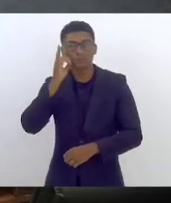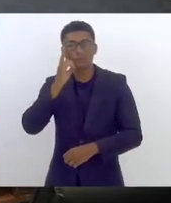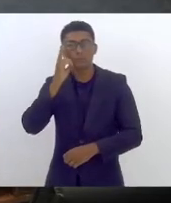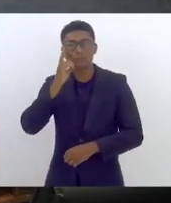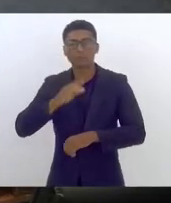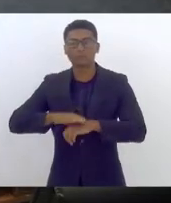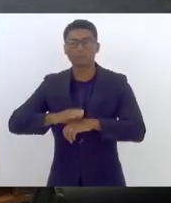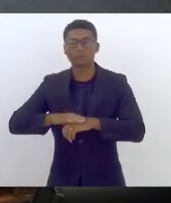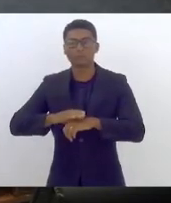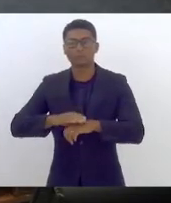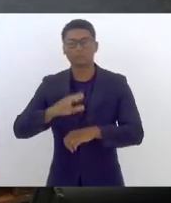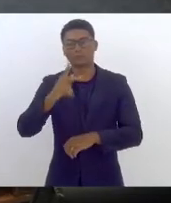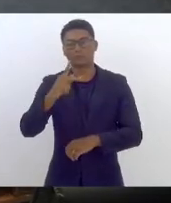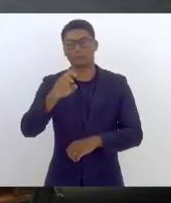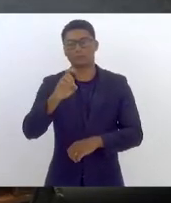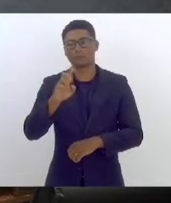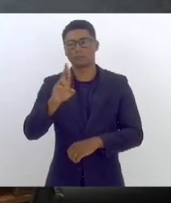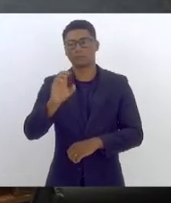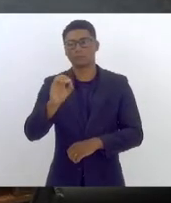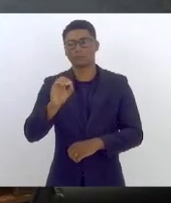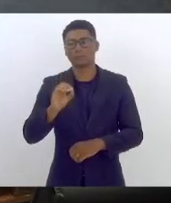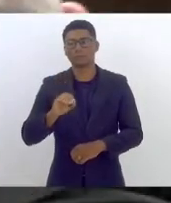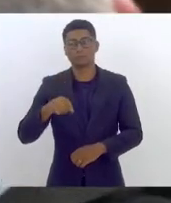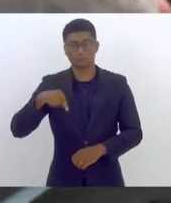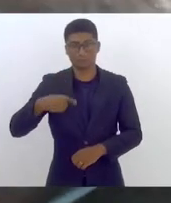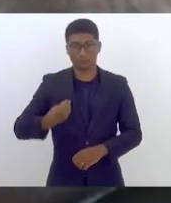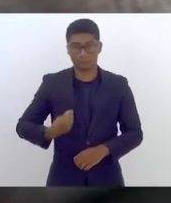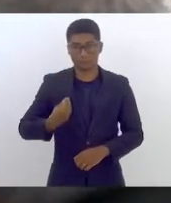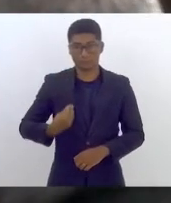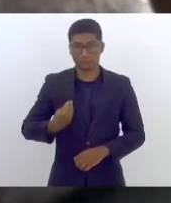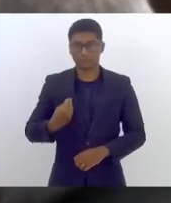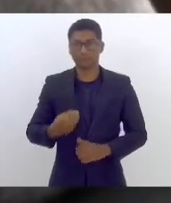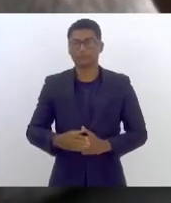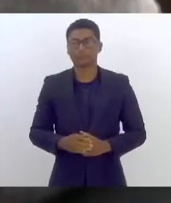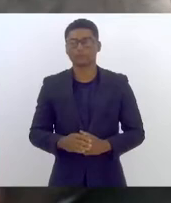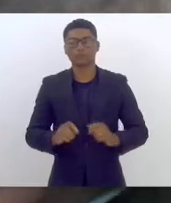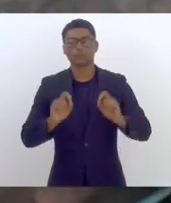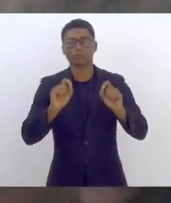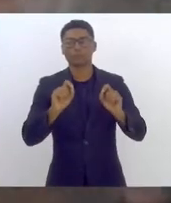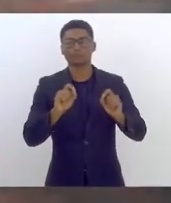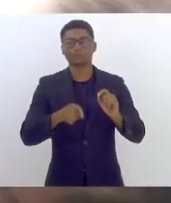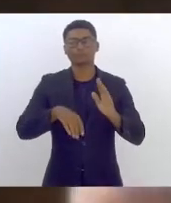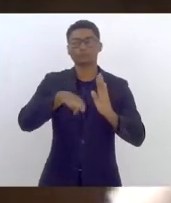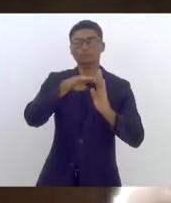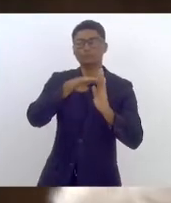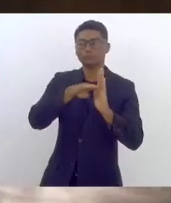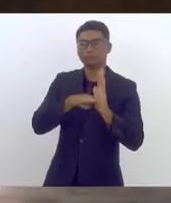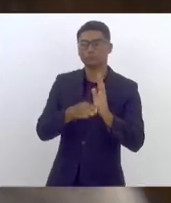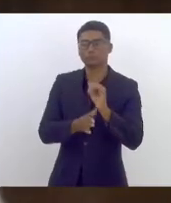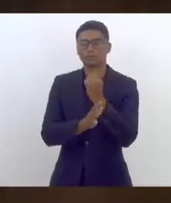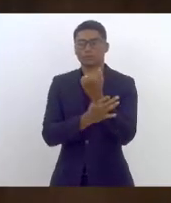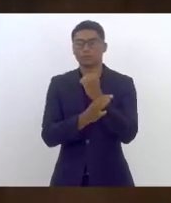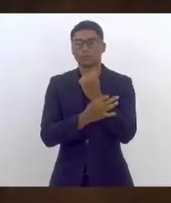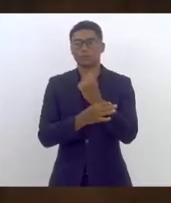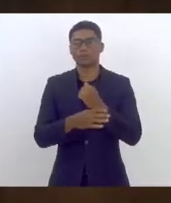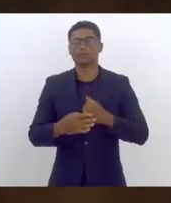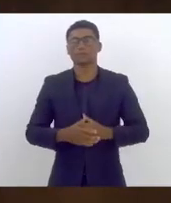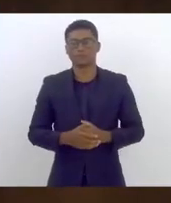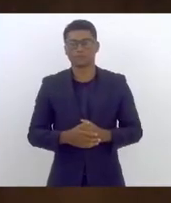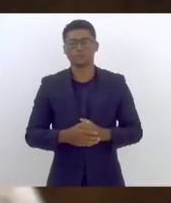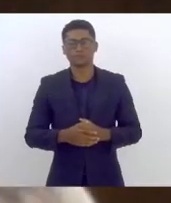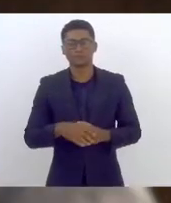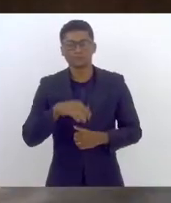Pedro brasão aqui presente que institui o programa Estadual de segurança aquática